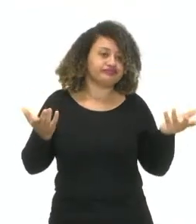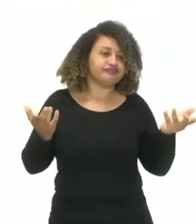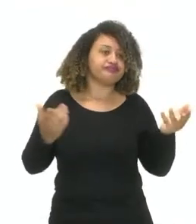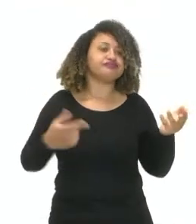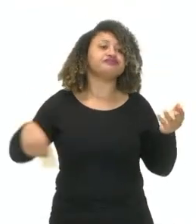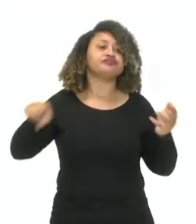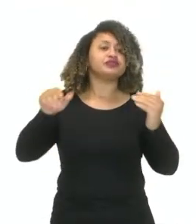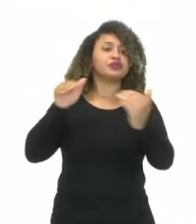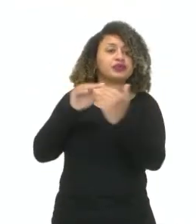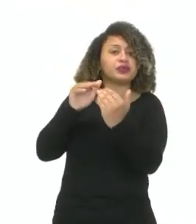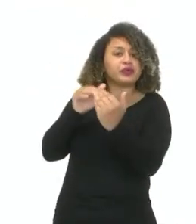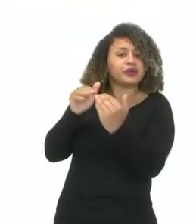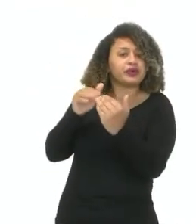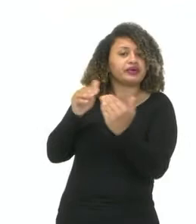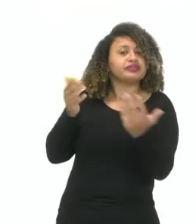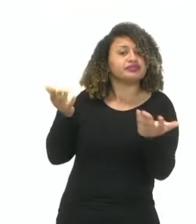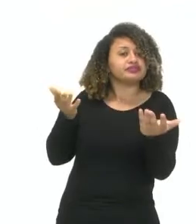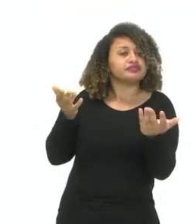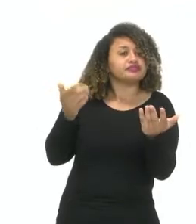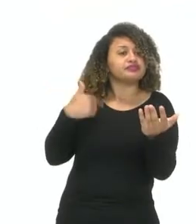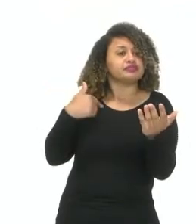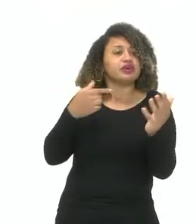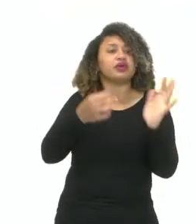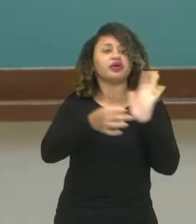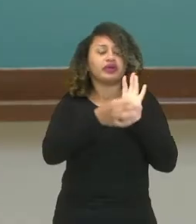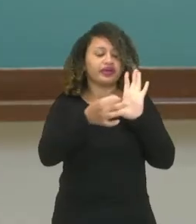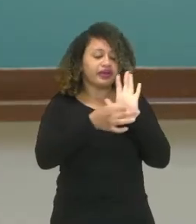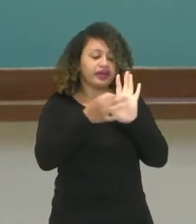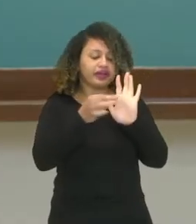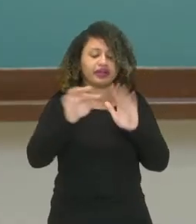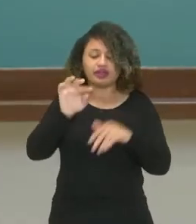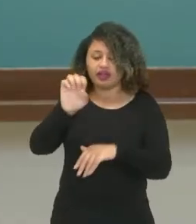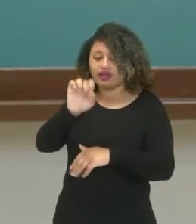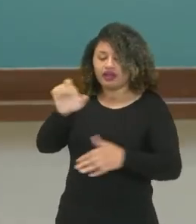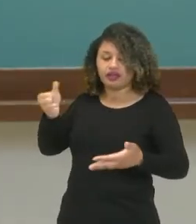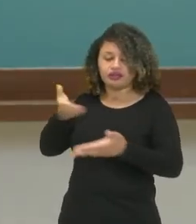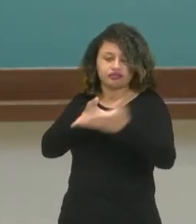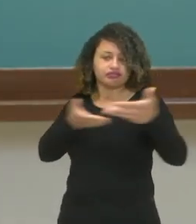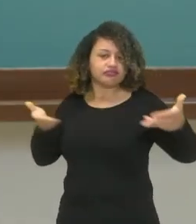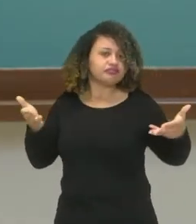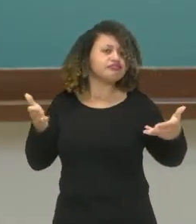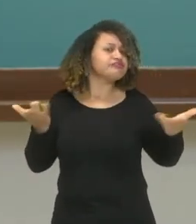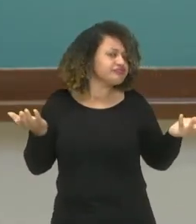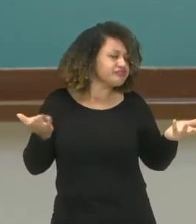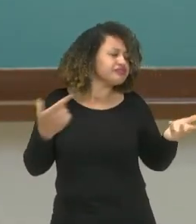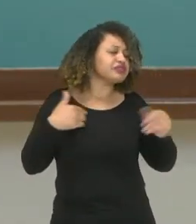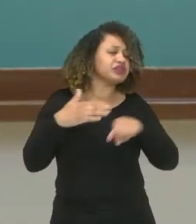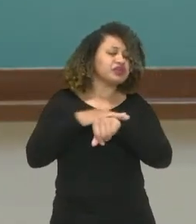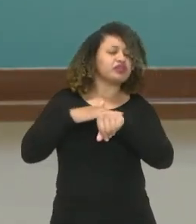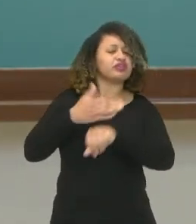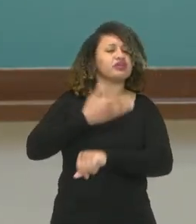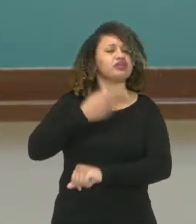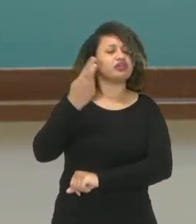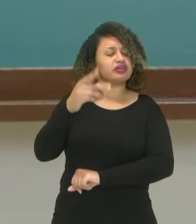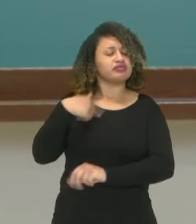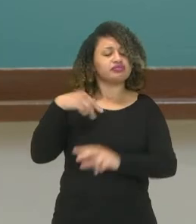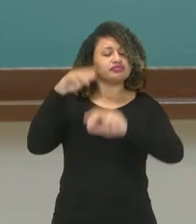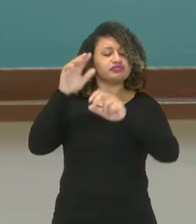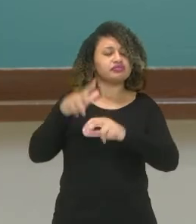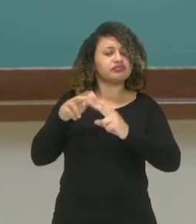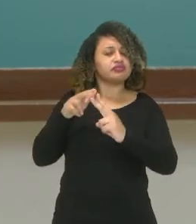Vocês concordam com ele? O argumento se articula com a tese do texto? Converse com o colega, siga com a sua